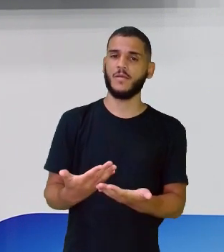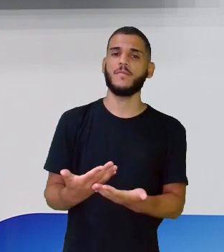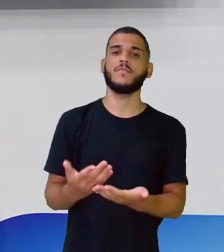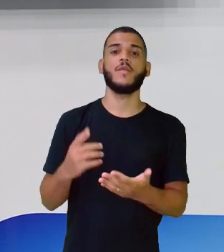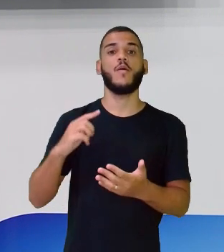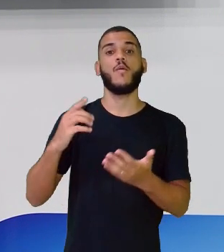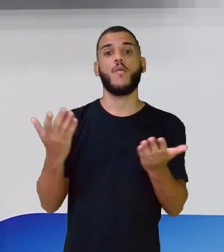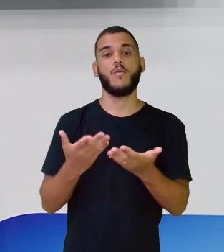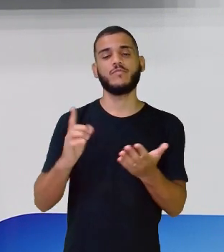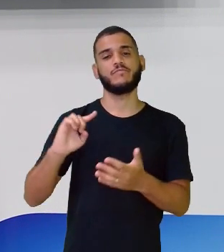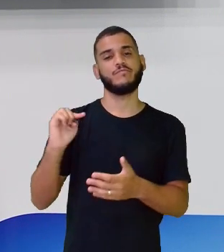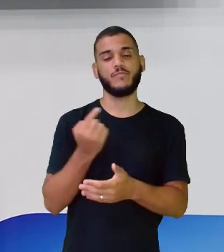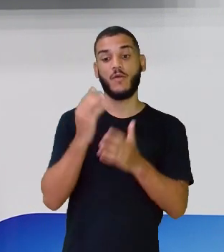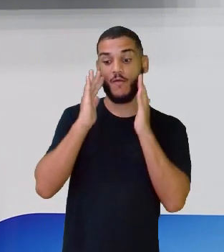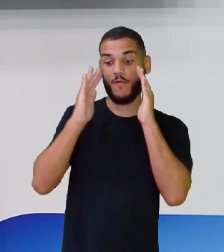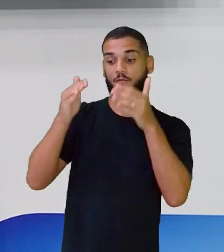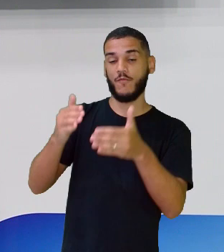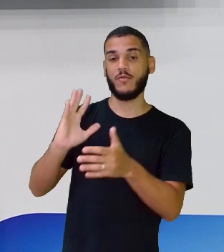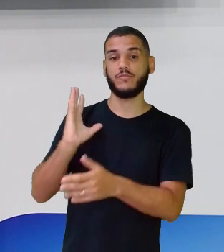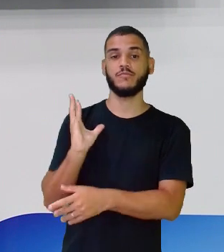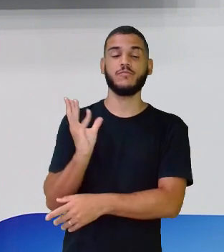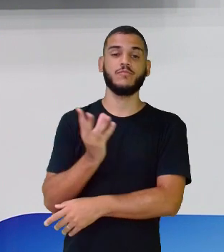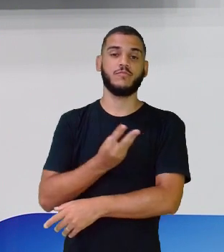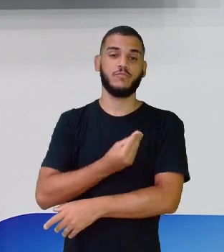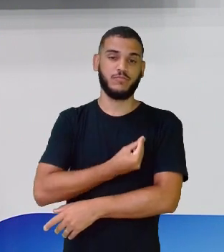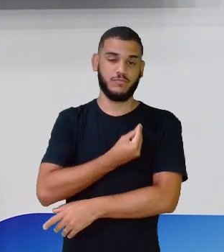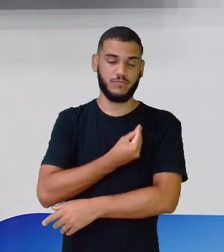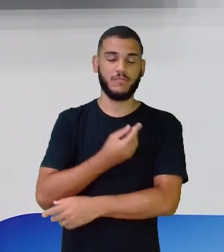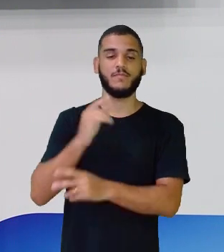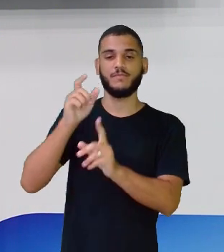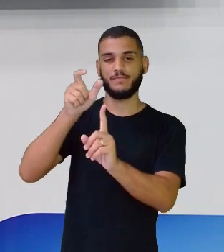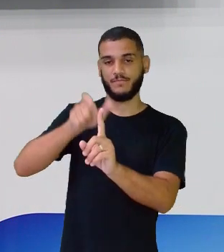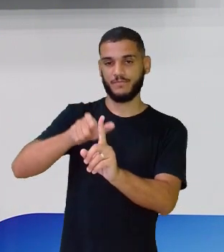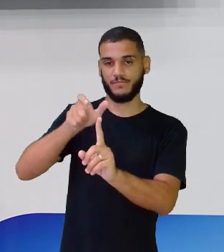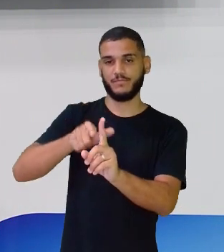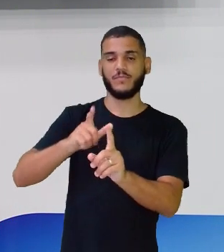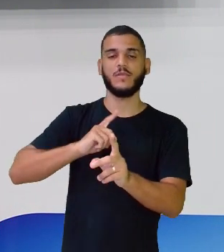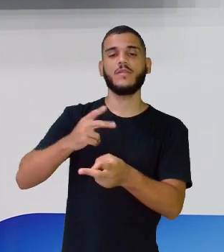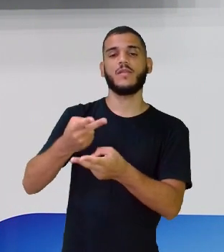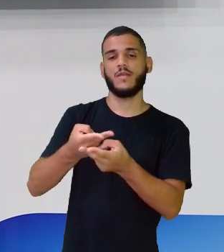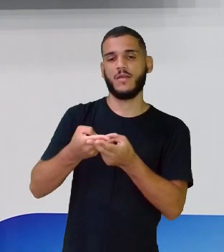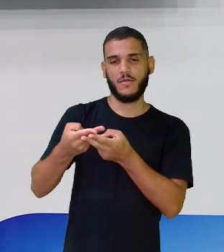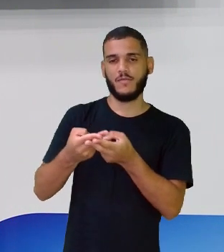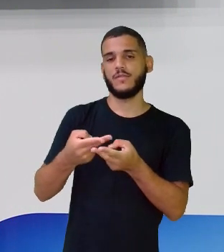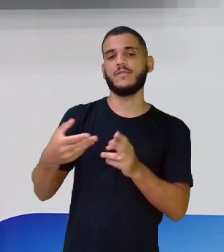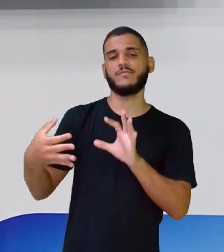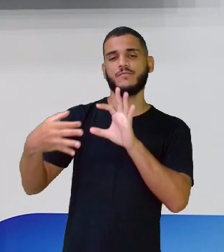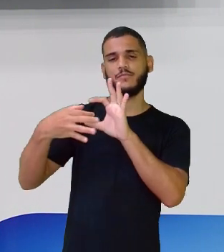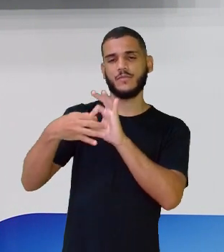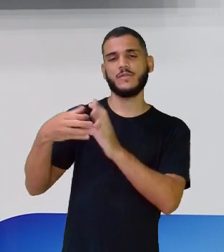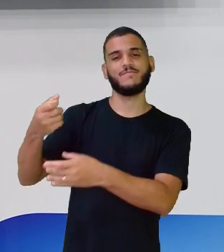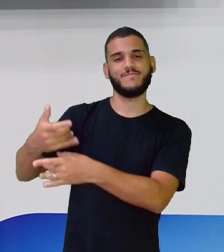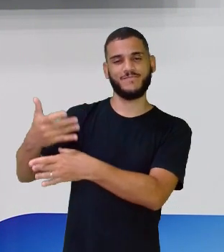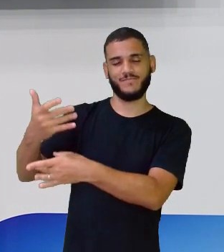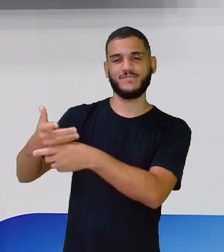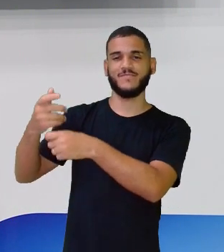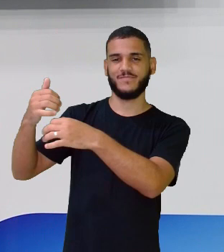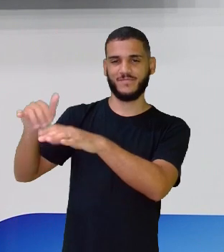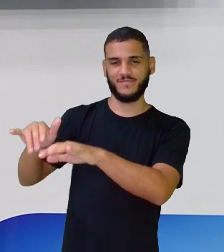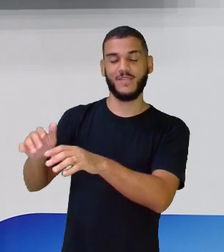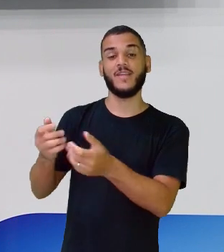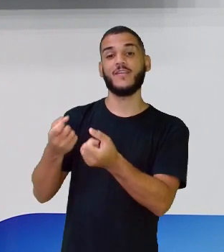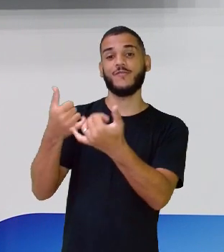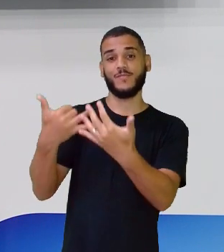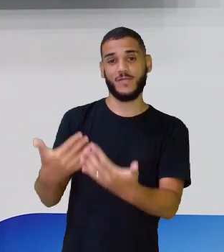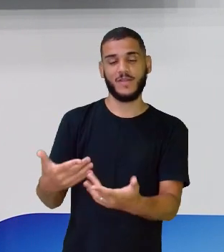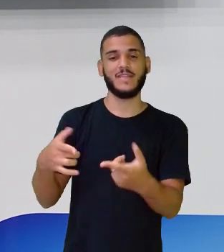vai estudar biografia, vai fazer essa revisão. Bom, como eu falei lá do chat, falei em conectado, interação. E quem está